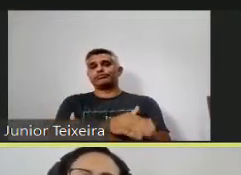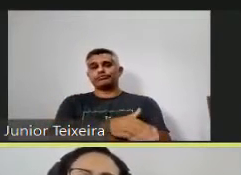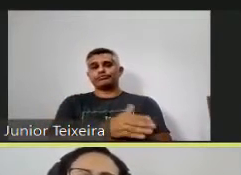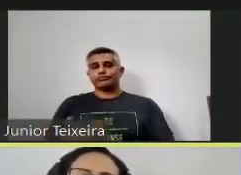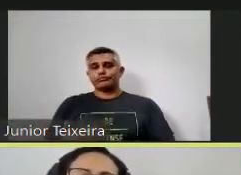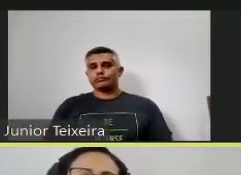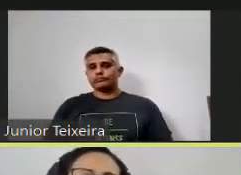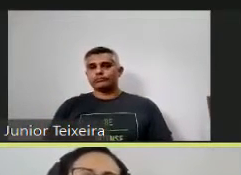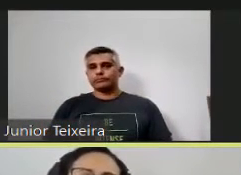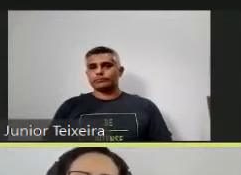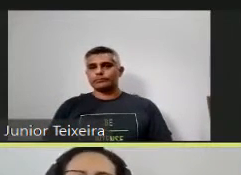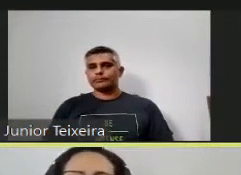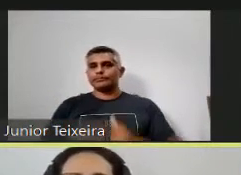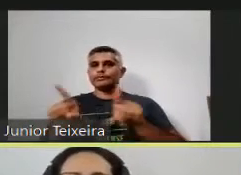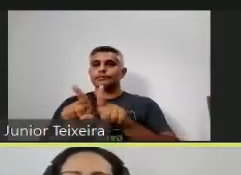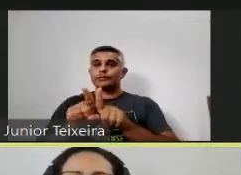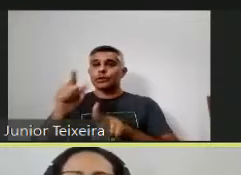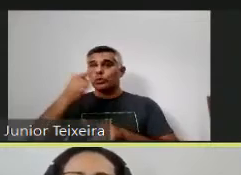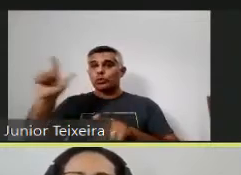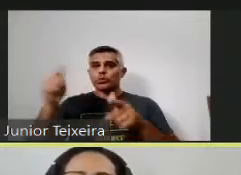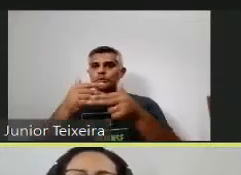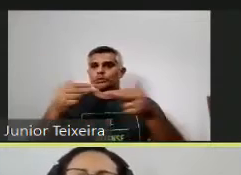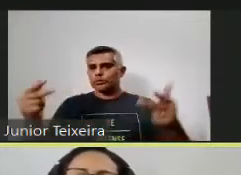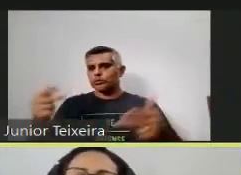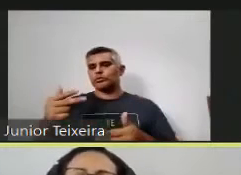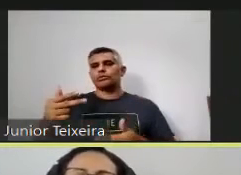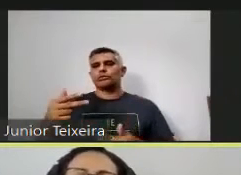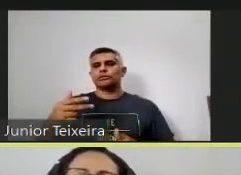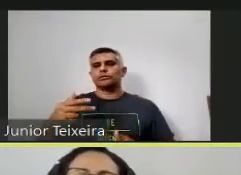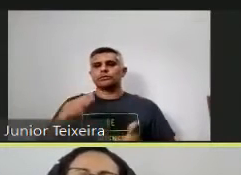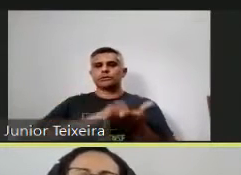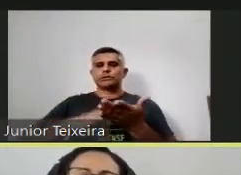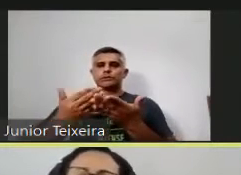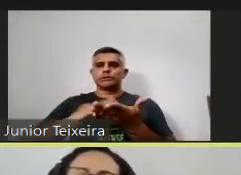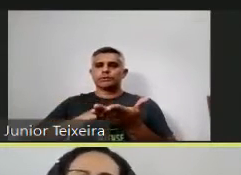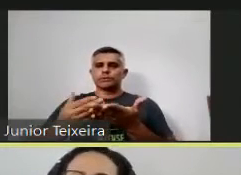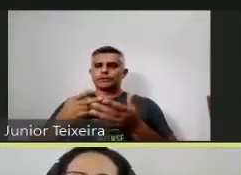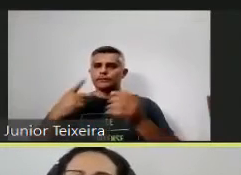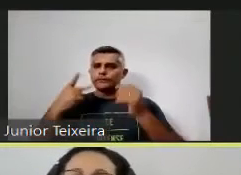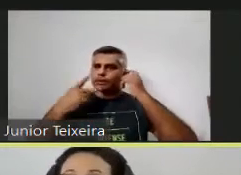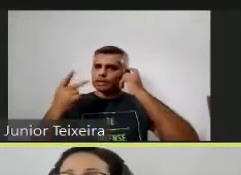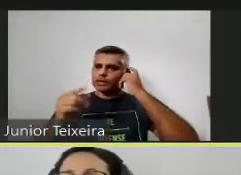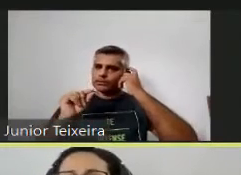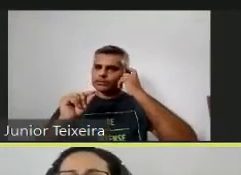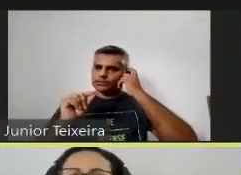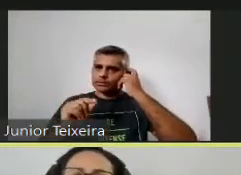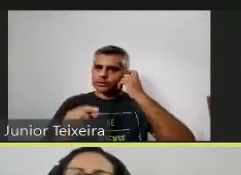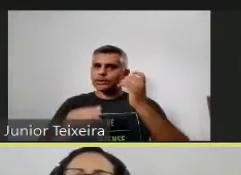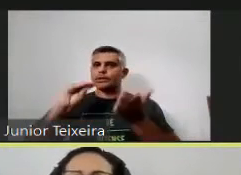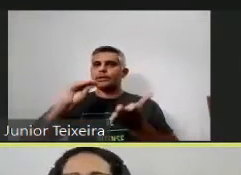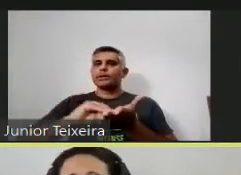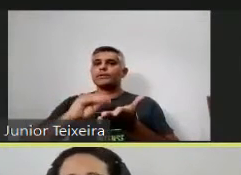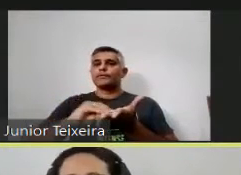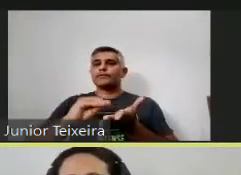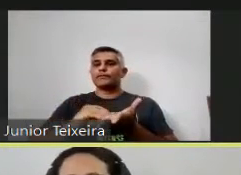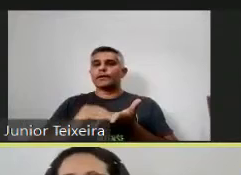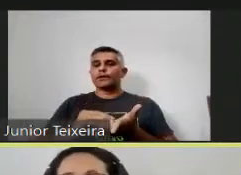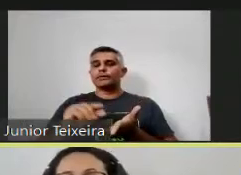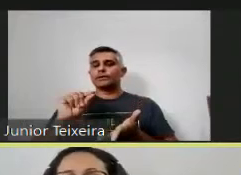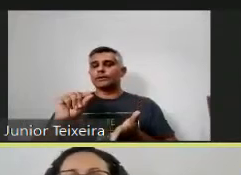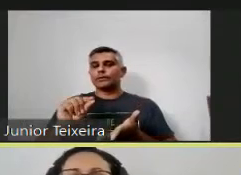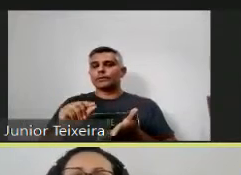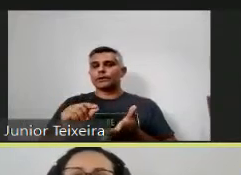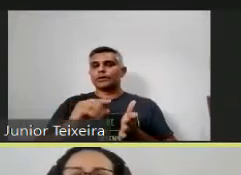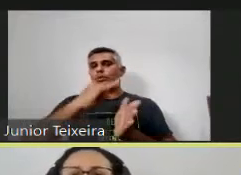pelos intérpretes, né, foi mais recorrente, é que não há um compartilhamento, por exemplo, do planejamento das aulas.